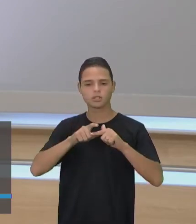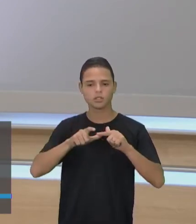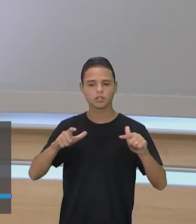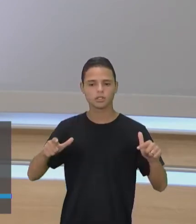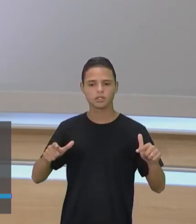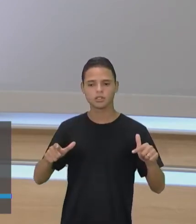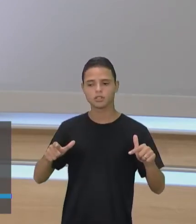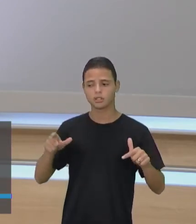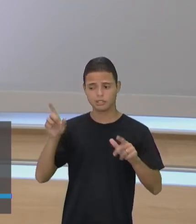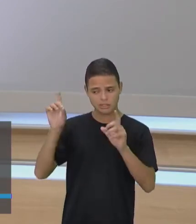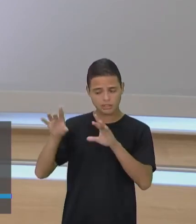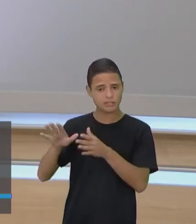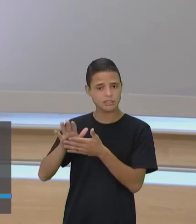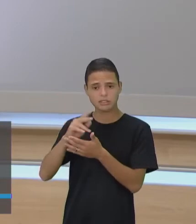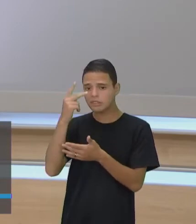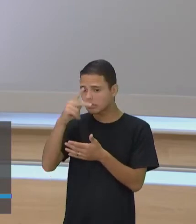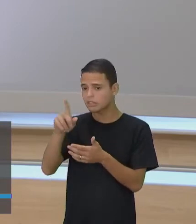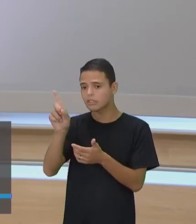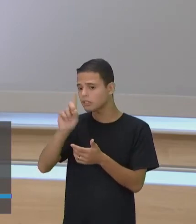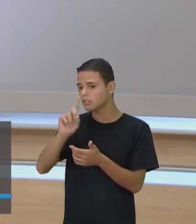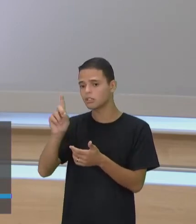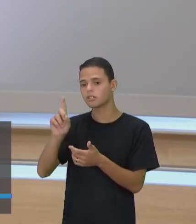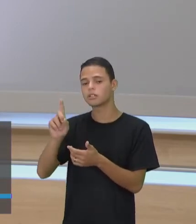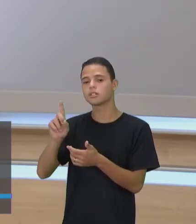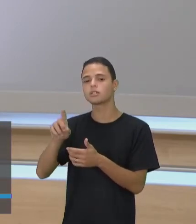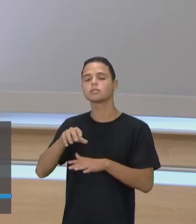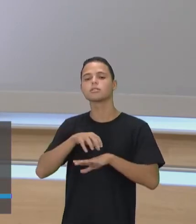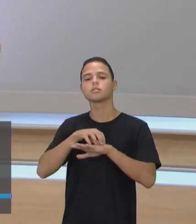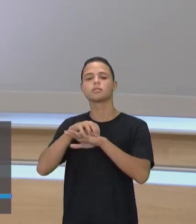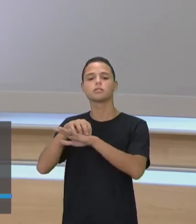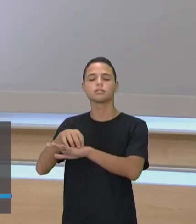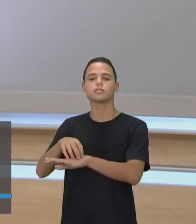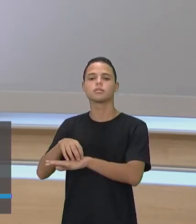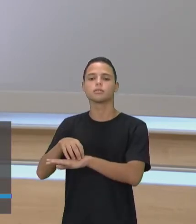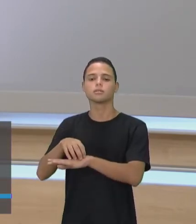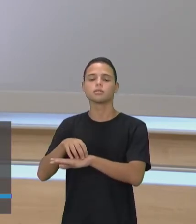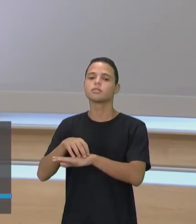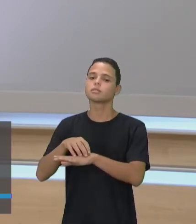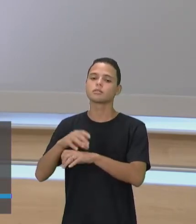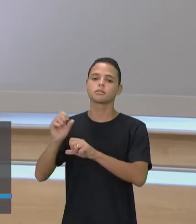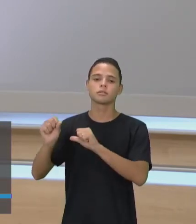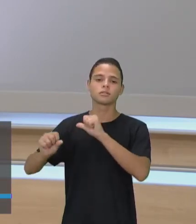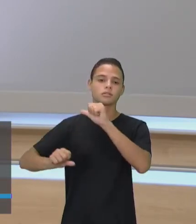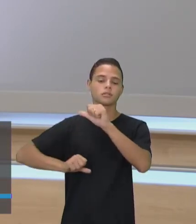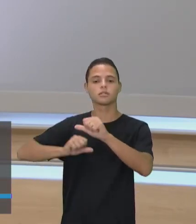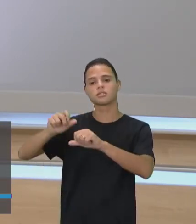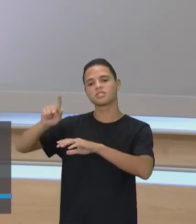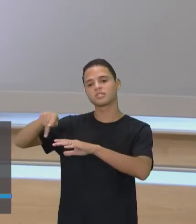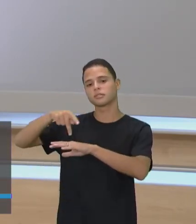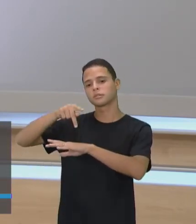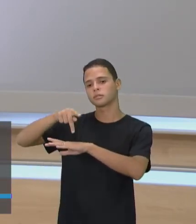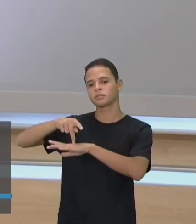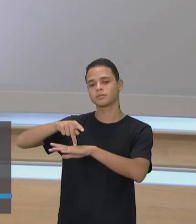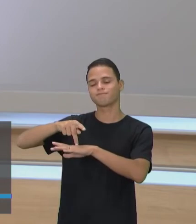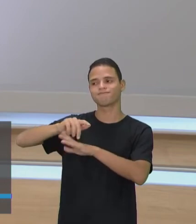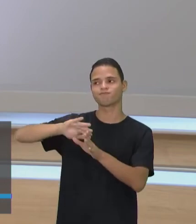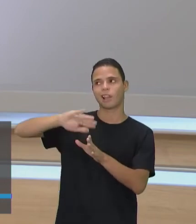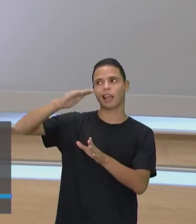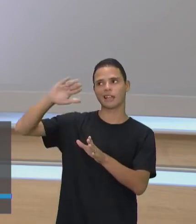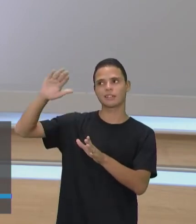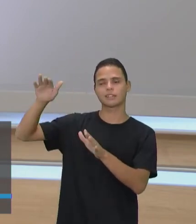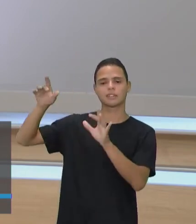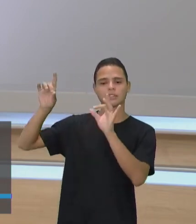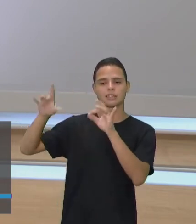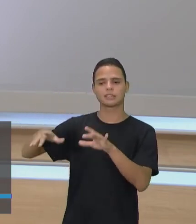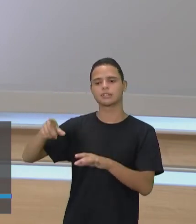é deles, entendeu? A gente leva o lixo para lá, transforma uma parte do país num lixão a céu aberto e também coloca eles numa situação